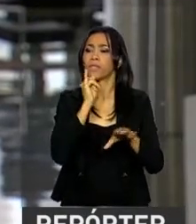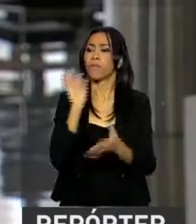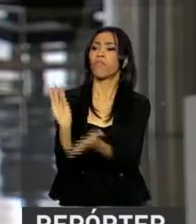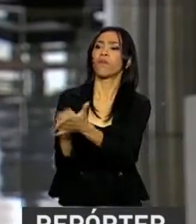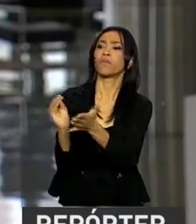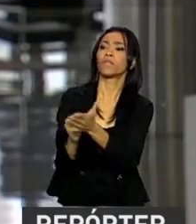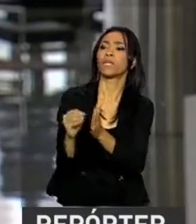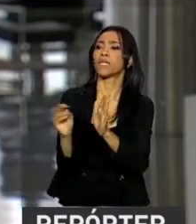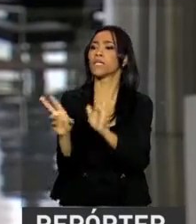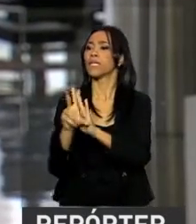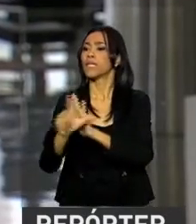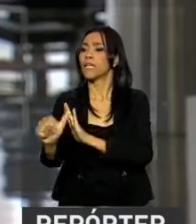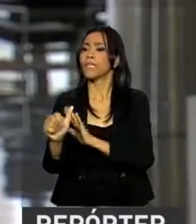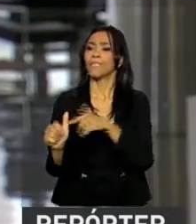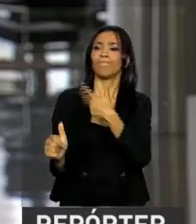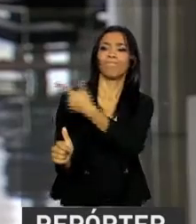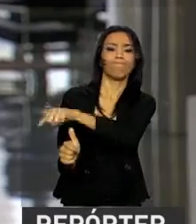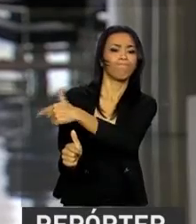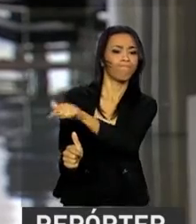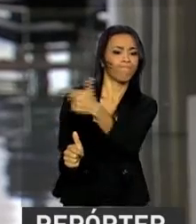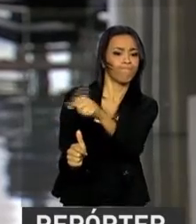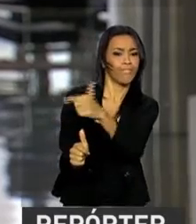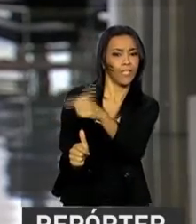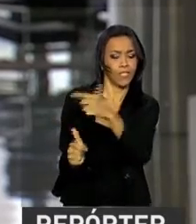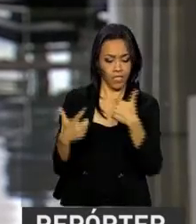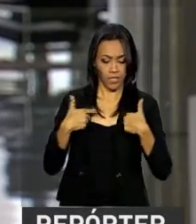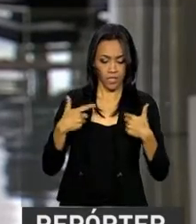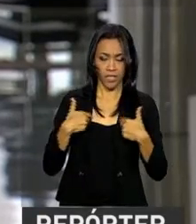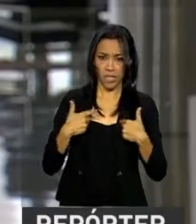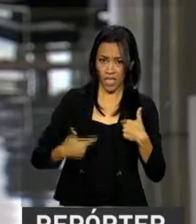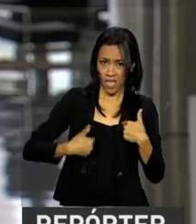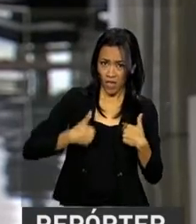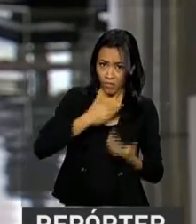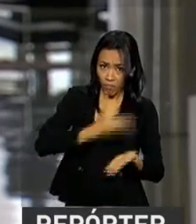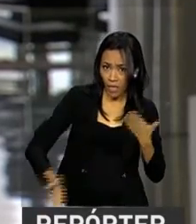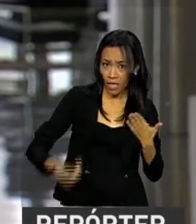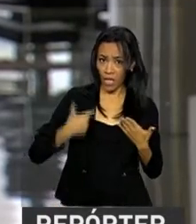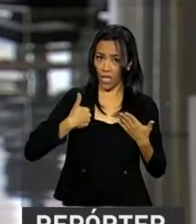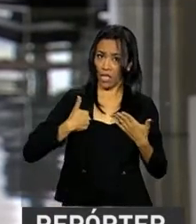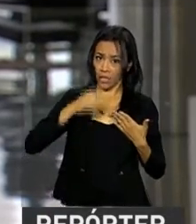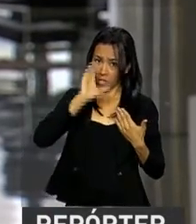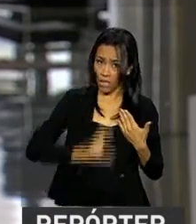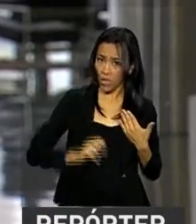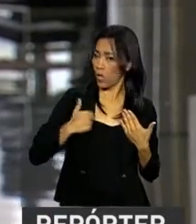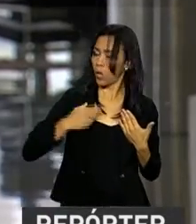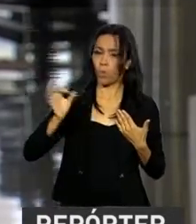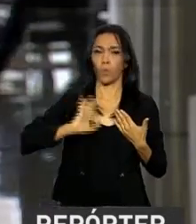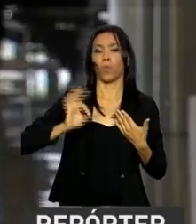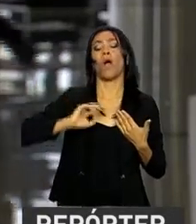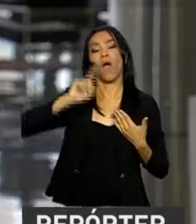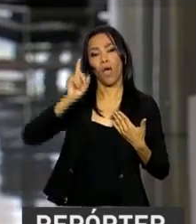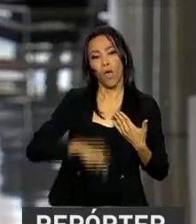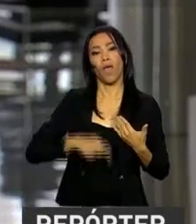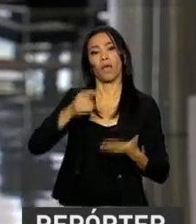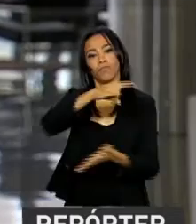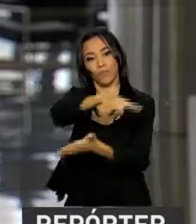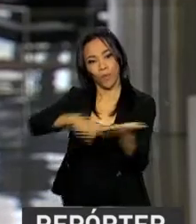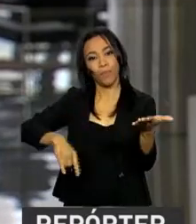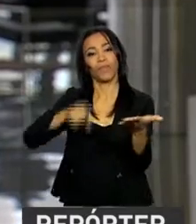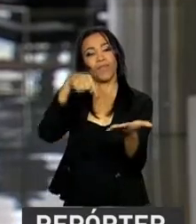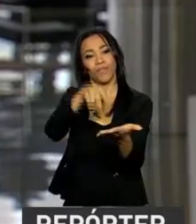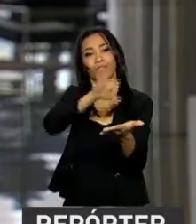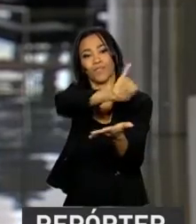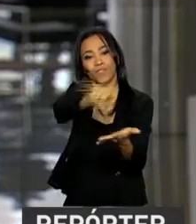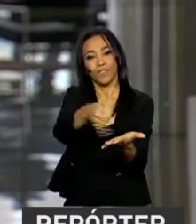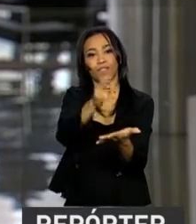uma lei prejudica o exercício dos direitos fundamentais do cidadão. O presidente Michel Temer disse que a lei